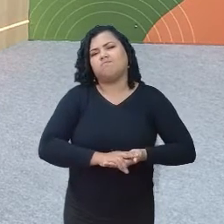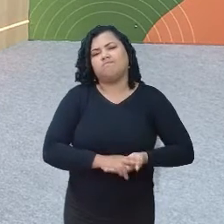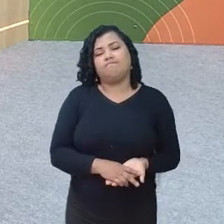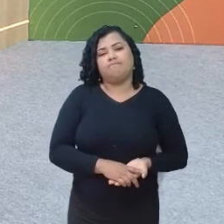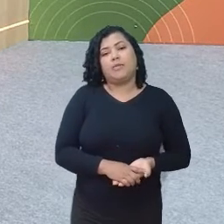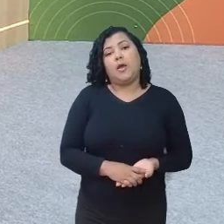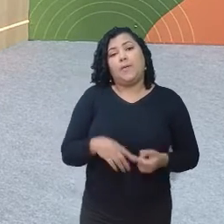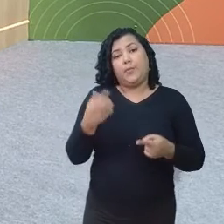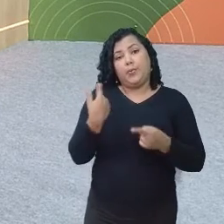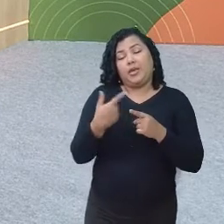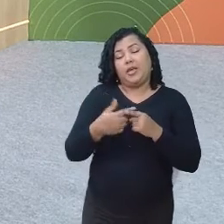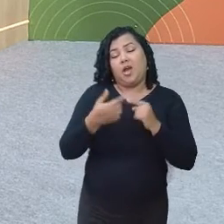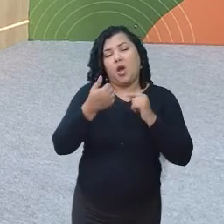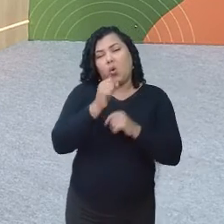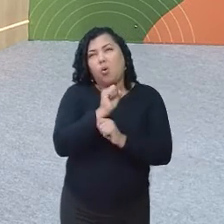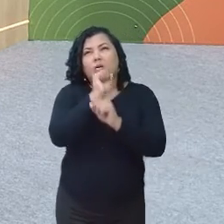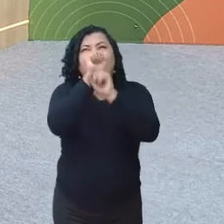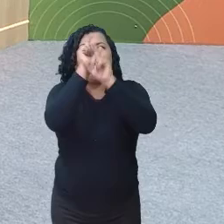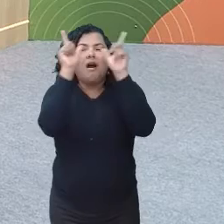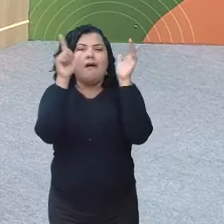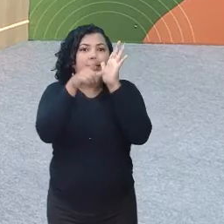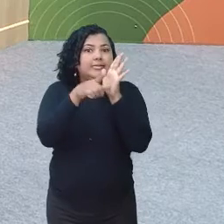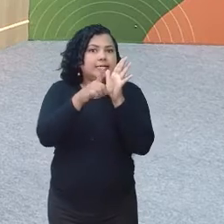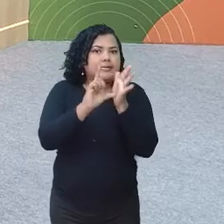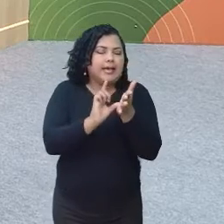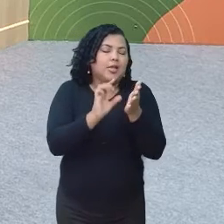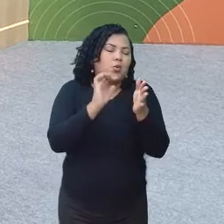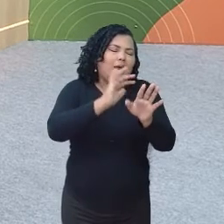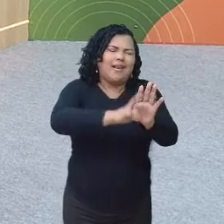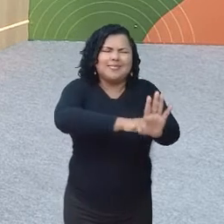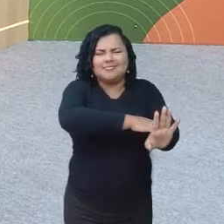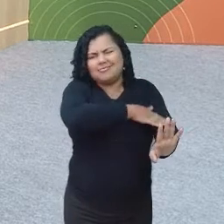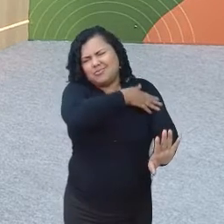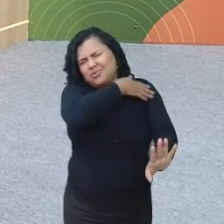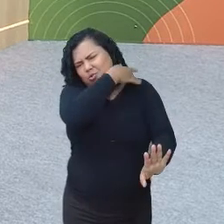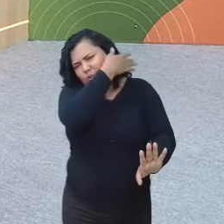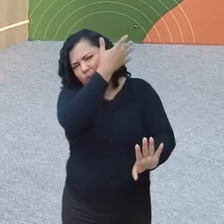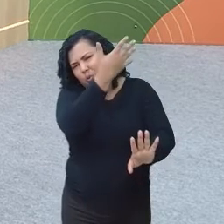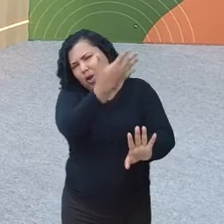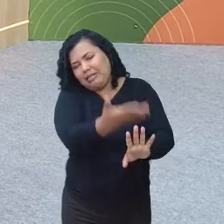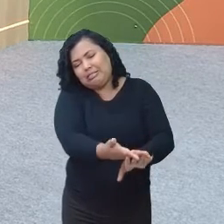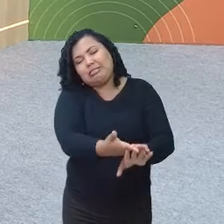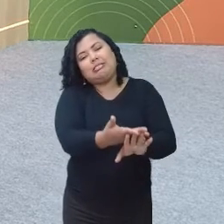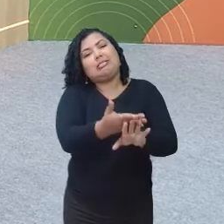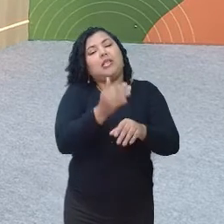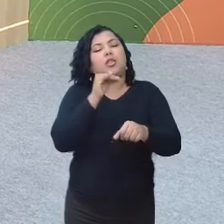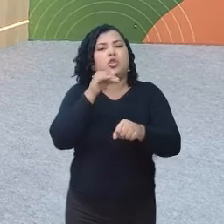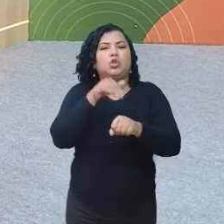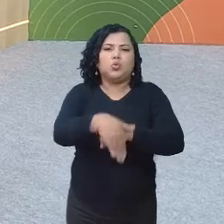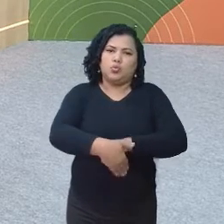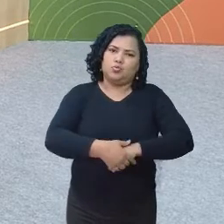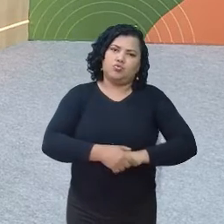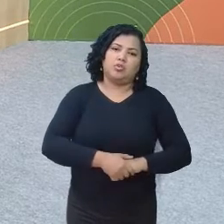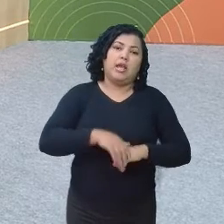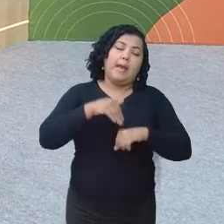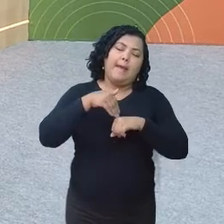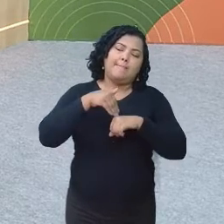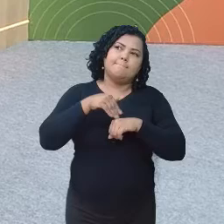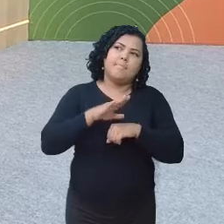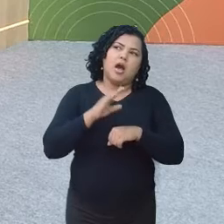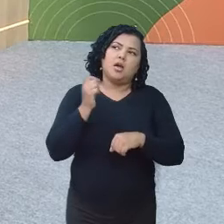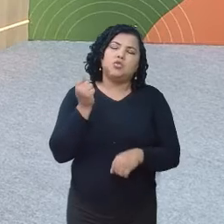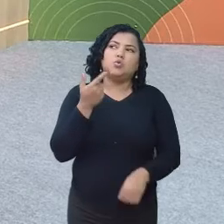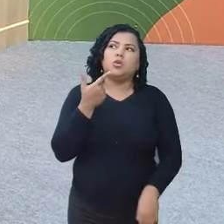o amanhecer, né, com o raiar do sol, até depois, né, do pôr do sol. É uma carga de mais de 12 horas